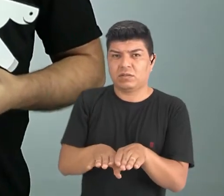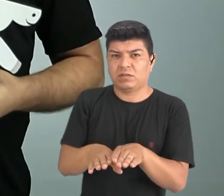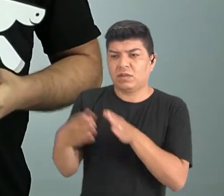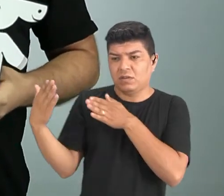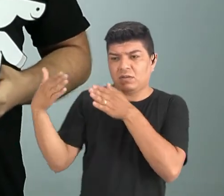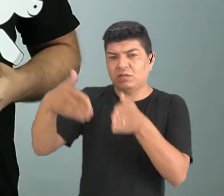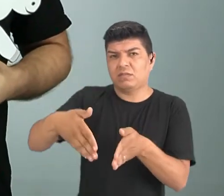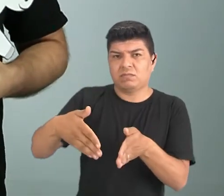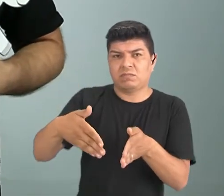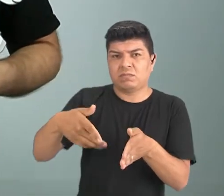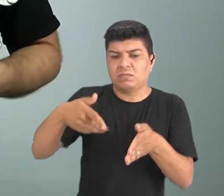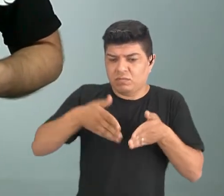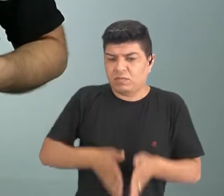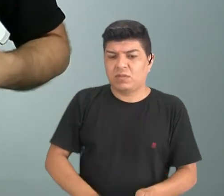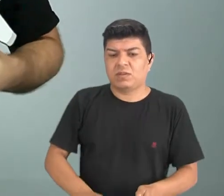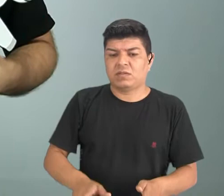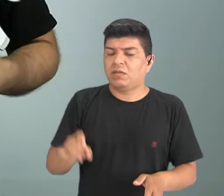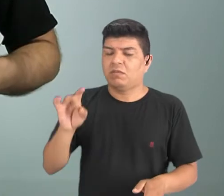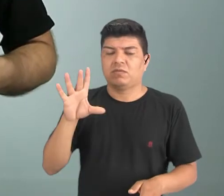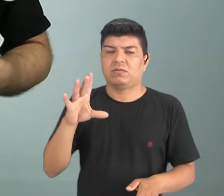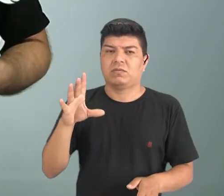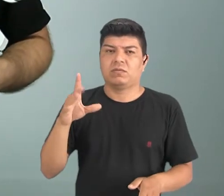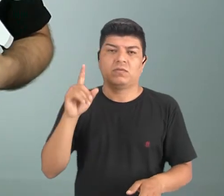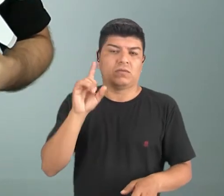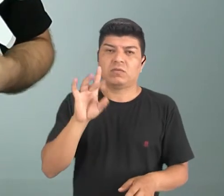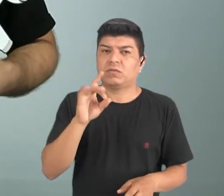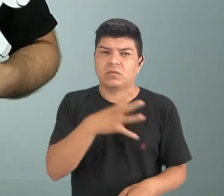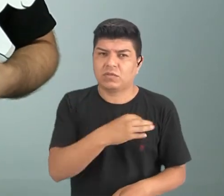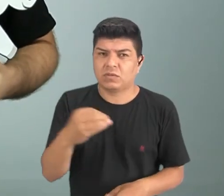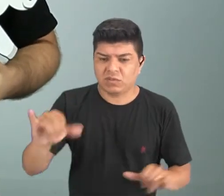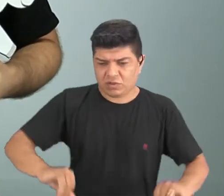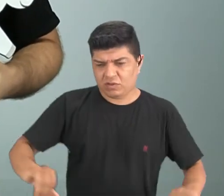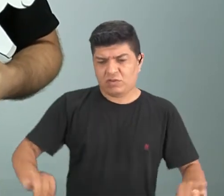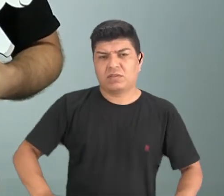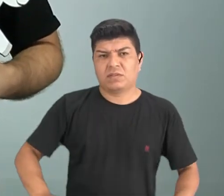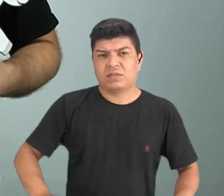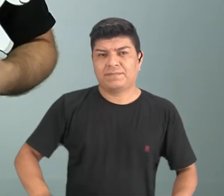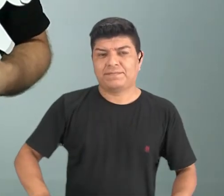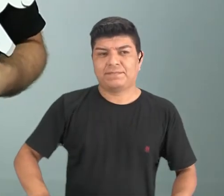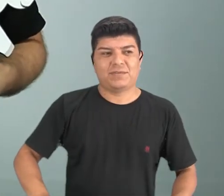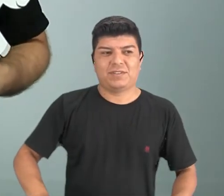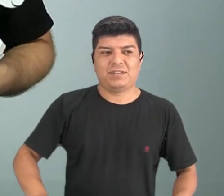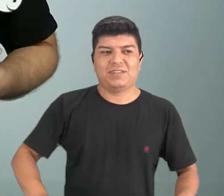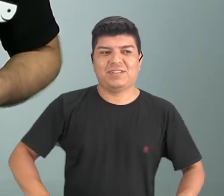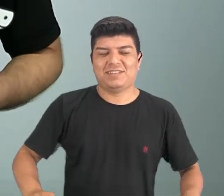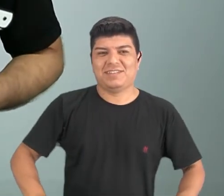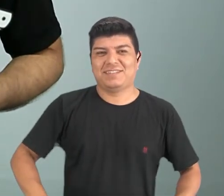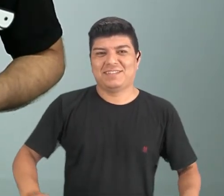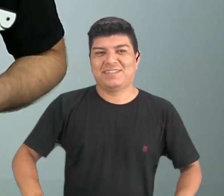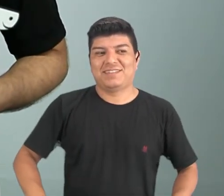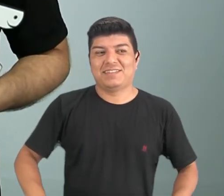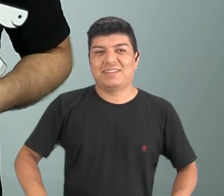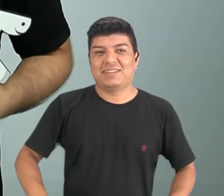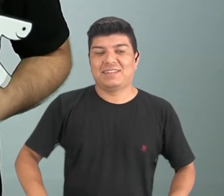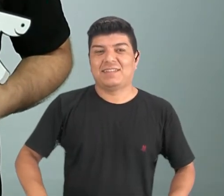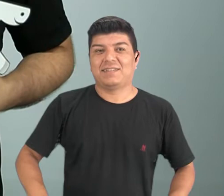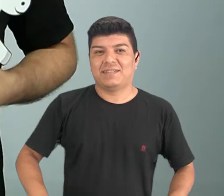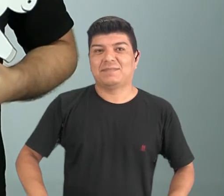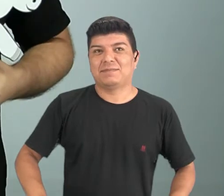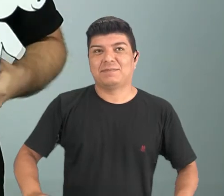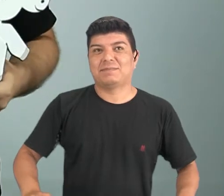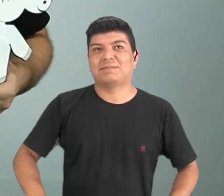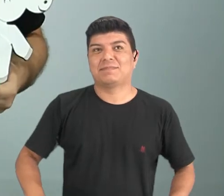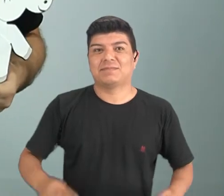para sofrer? Ele foi, eu vim destinado a sofrer, predestinado a sofrer. É assim que acontece?